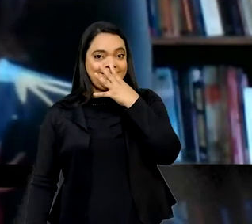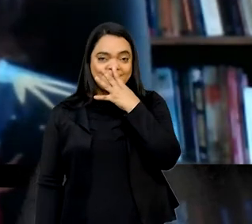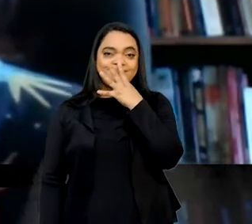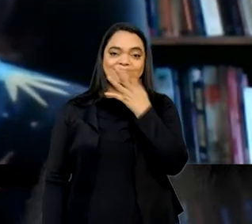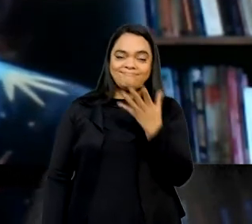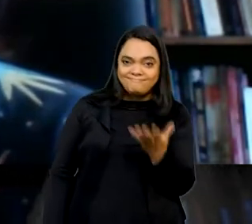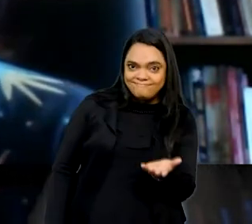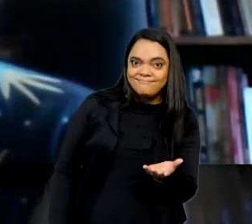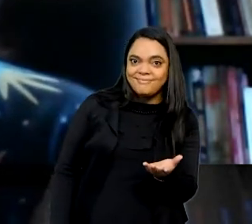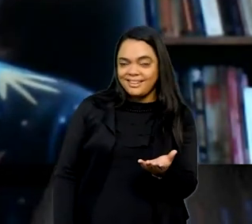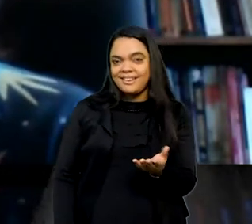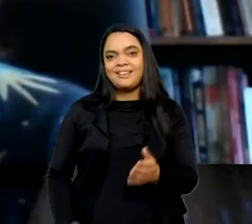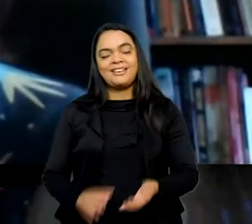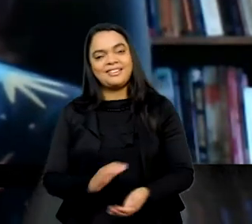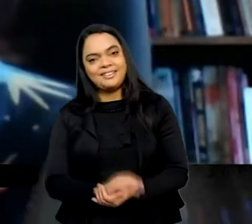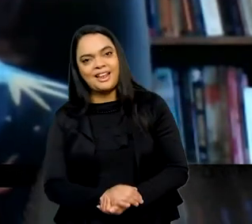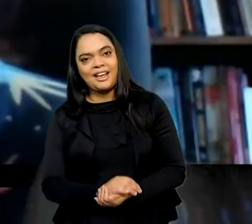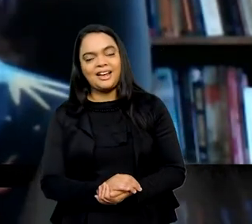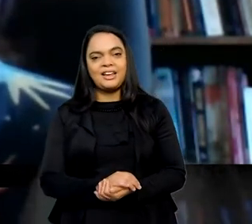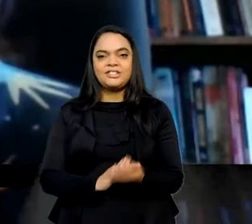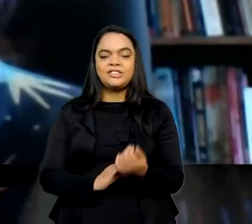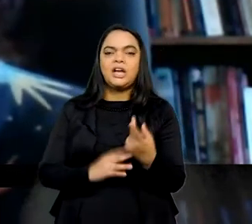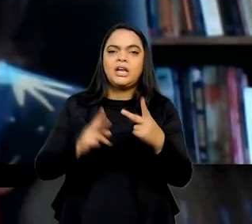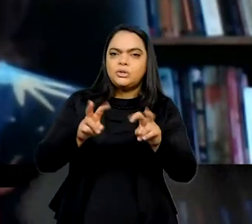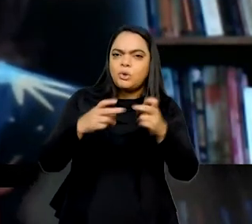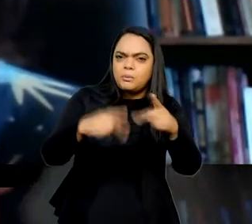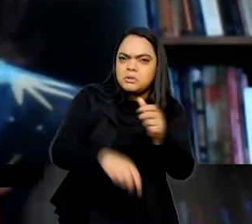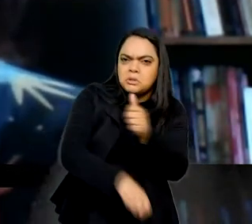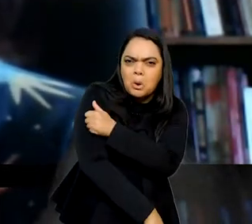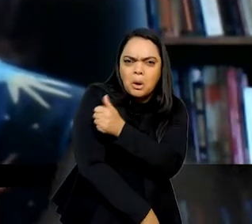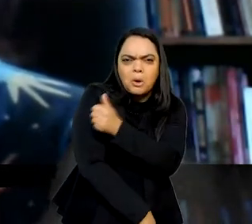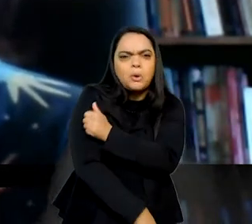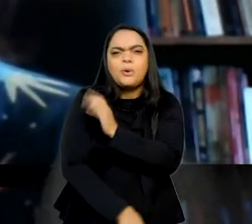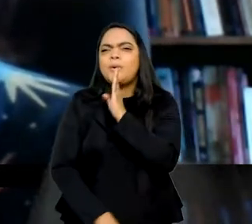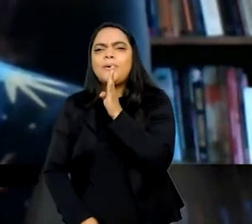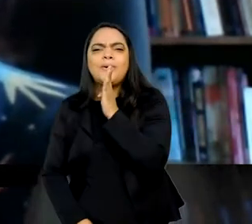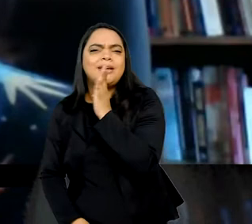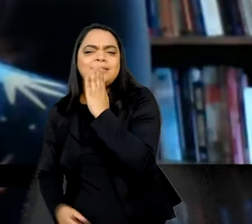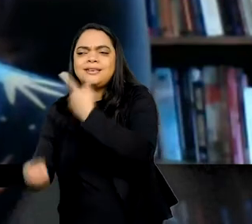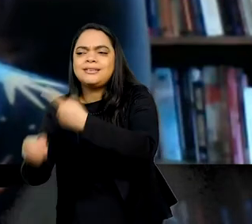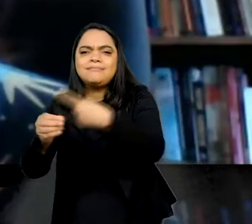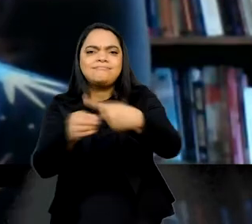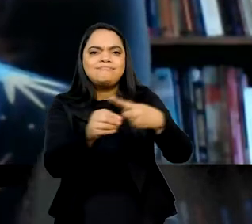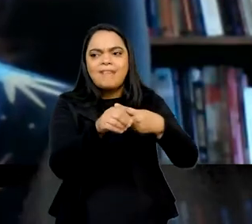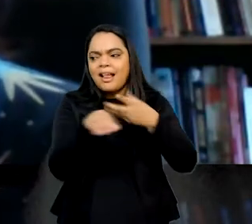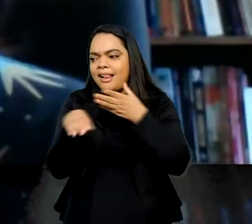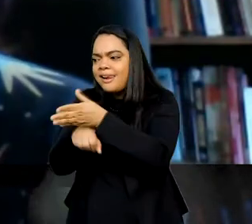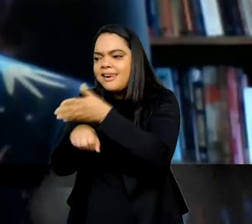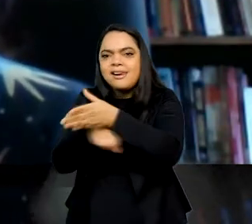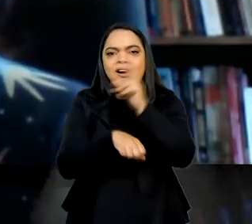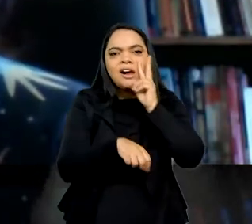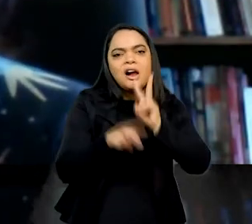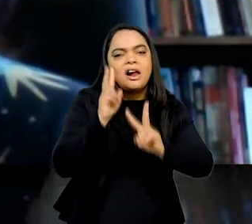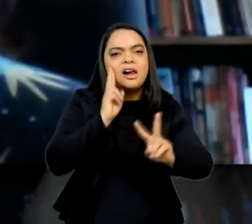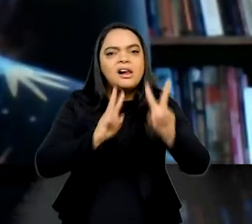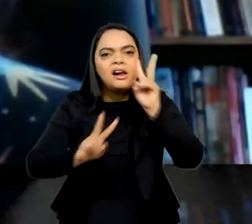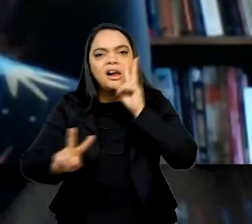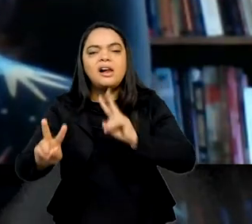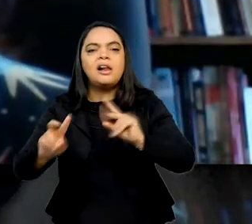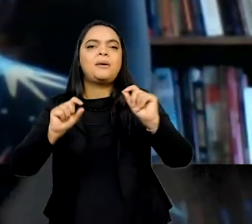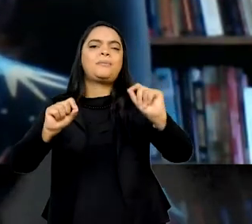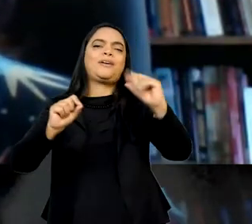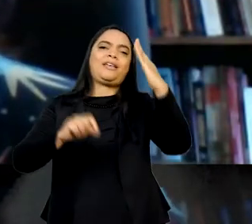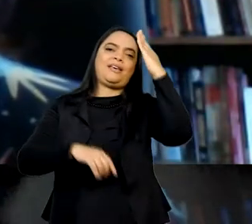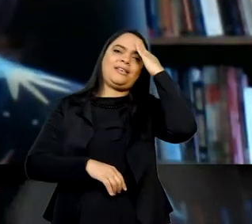que você fez aí com esses alunos, conhecendo a cidade, se apropriando do espaço para formar a narrativa